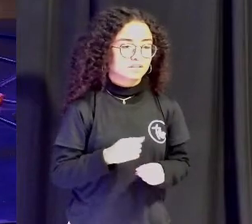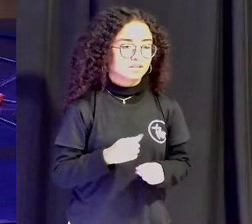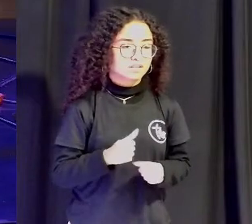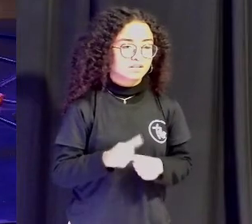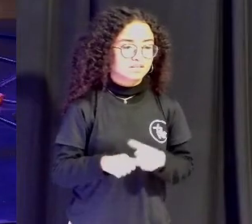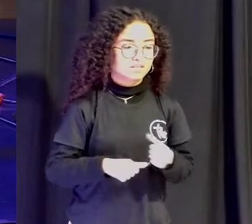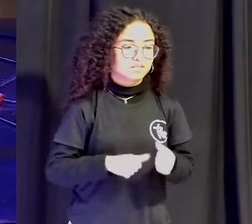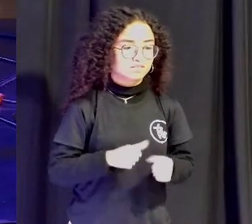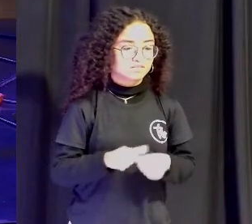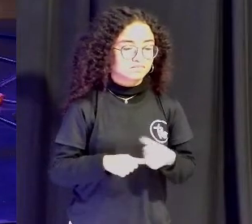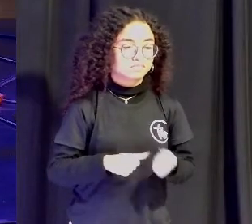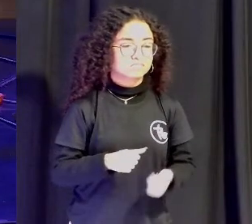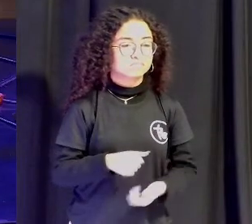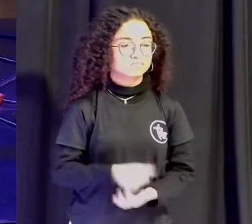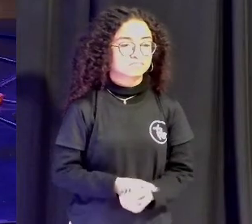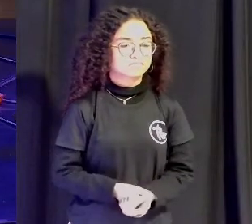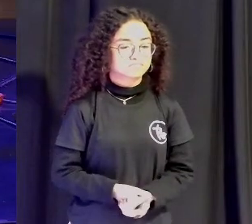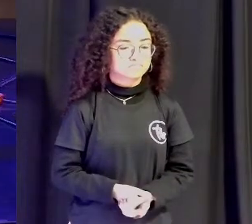assim?